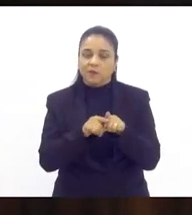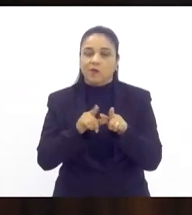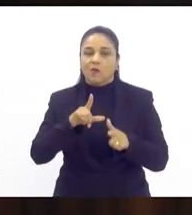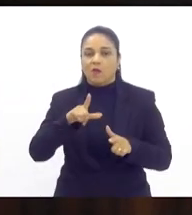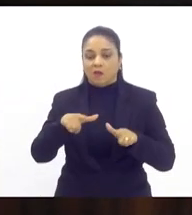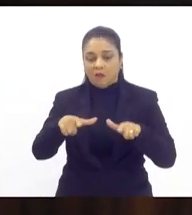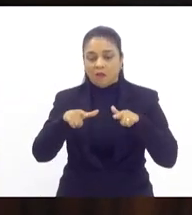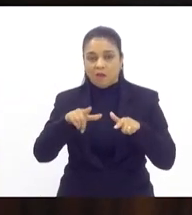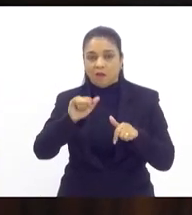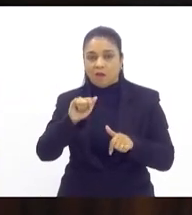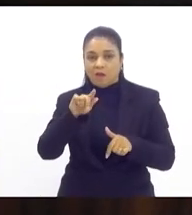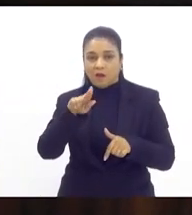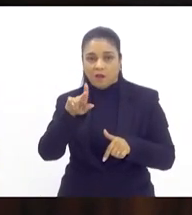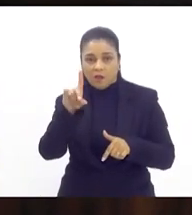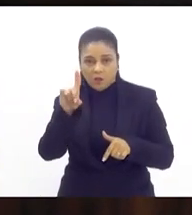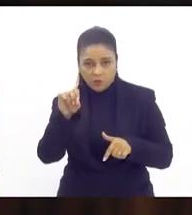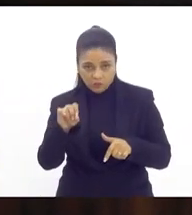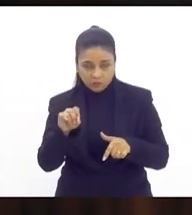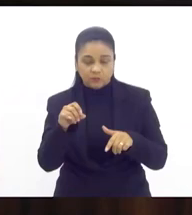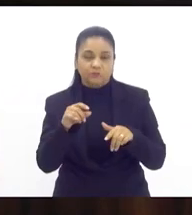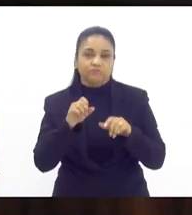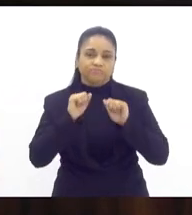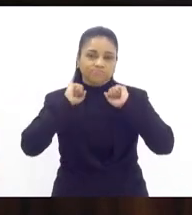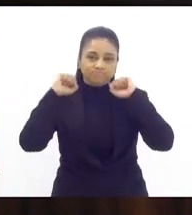de plano que ele pensa em entrevistador